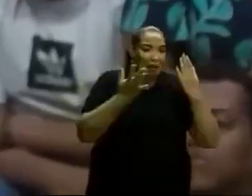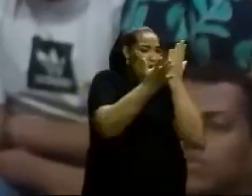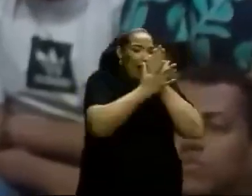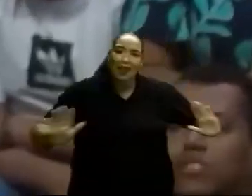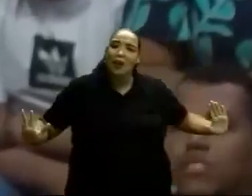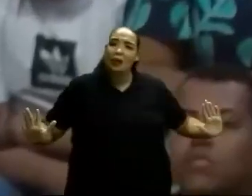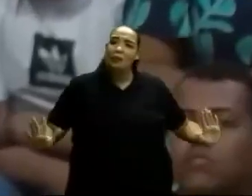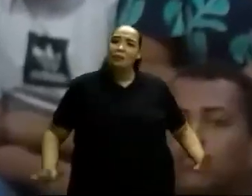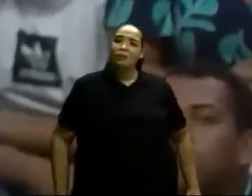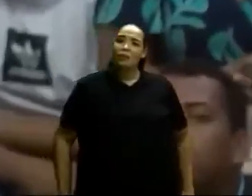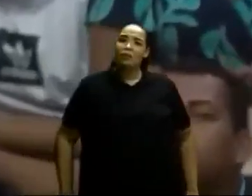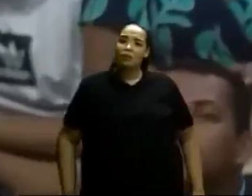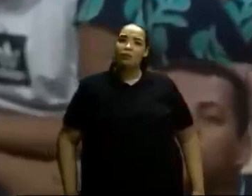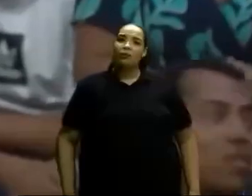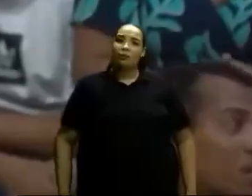pessoa: